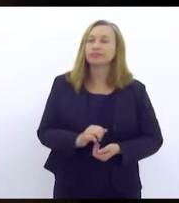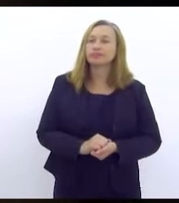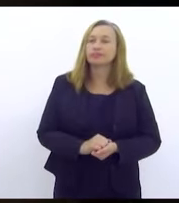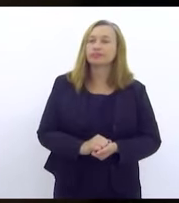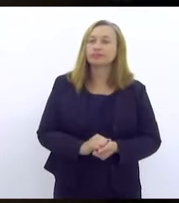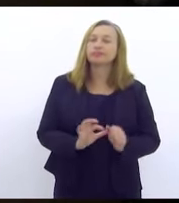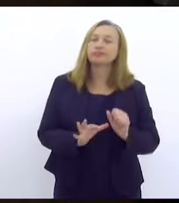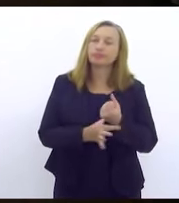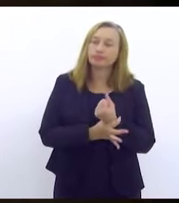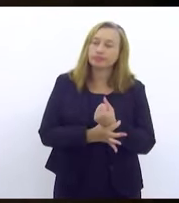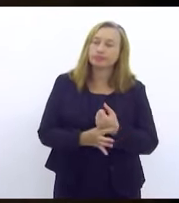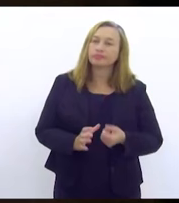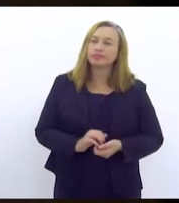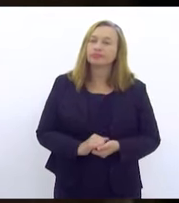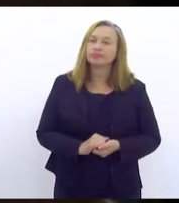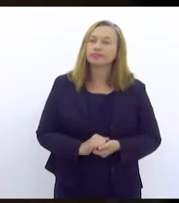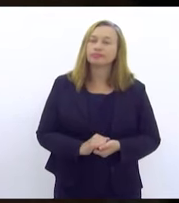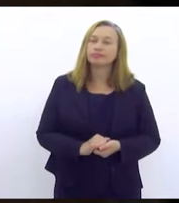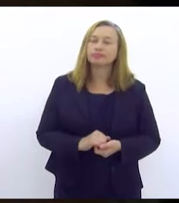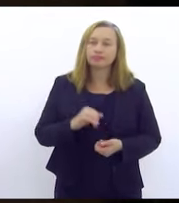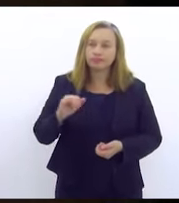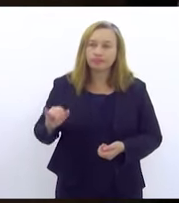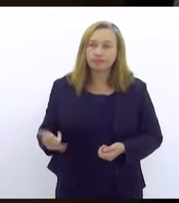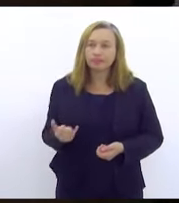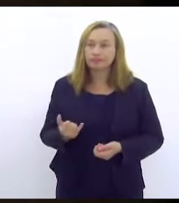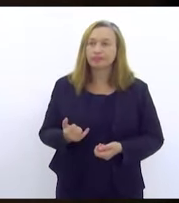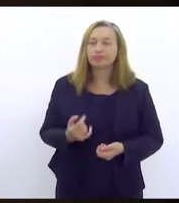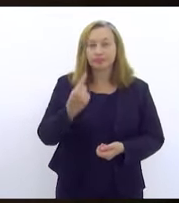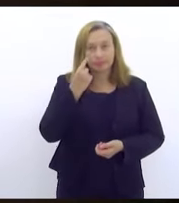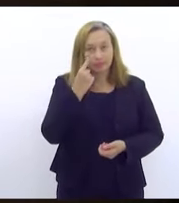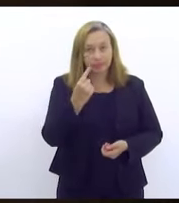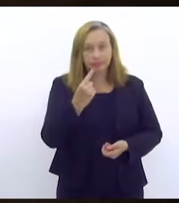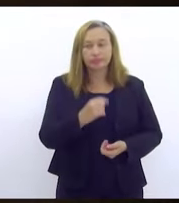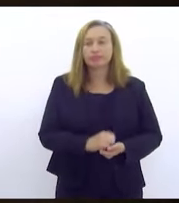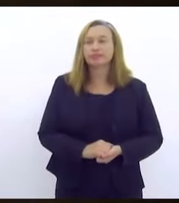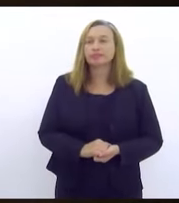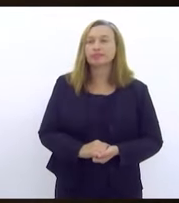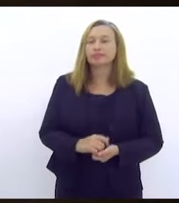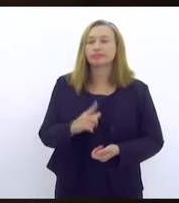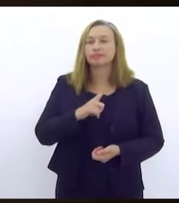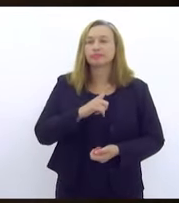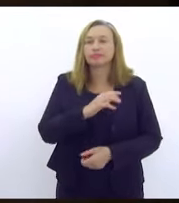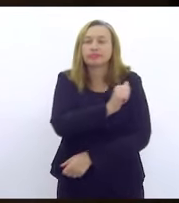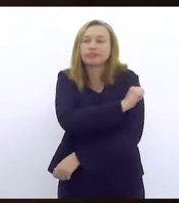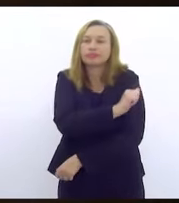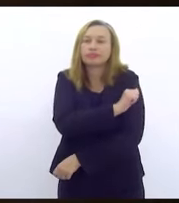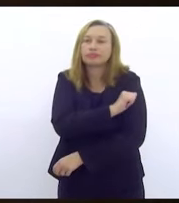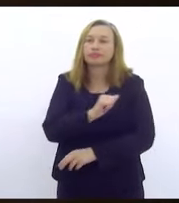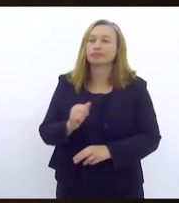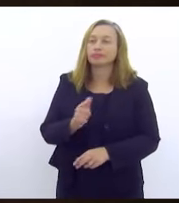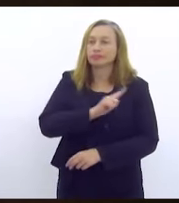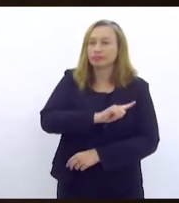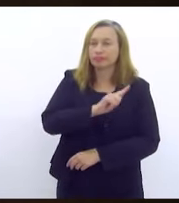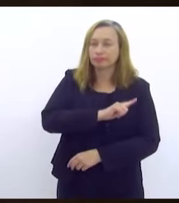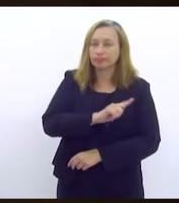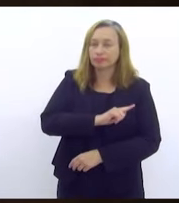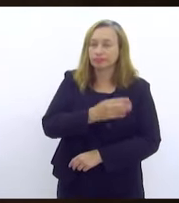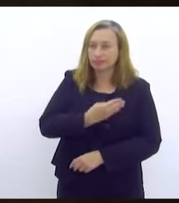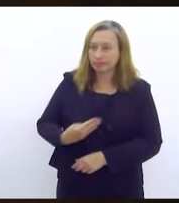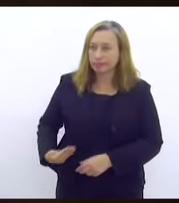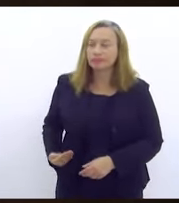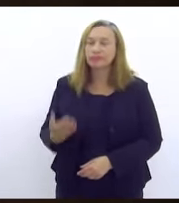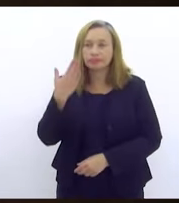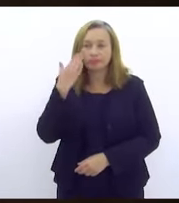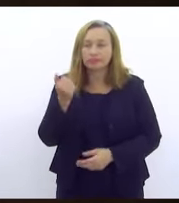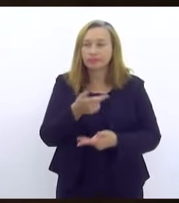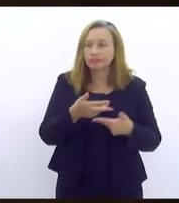de segurança. E aqui aproveito o ensejo, ouvi que há alunos de uma faculdade de gestão pública. Eu sei que